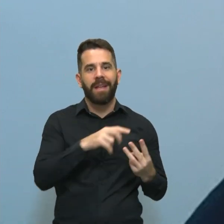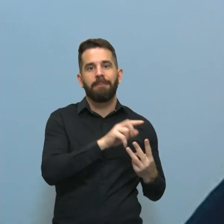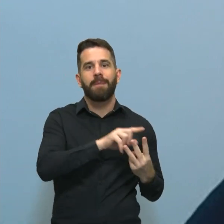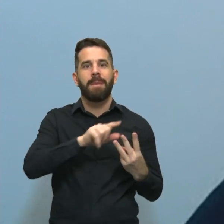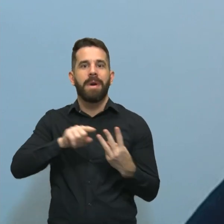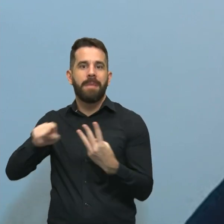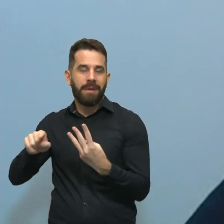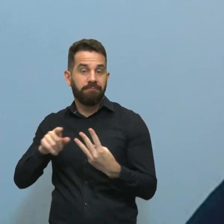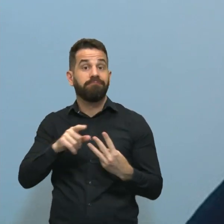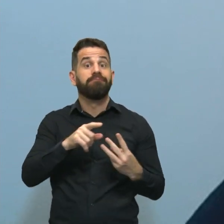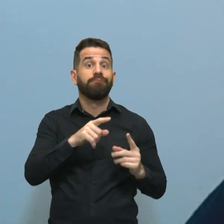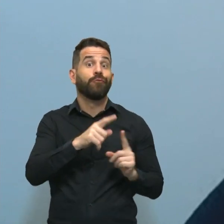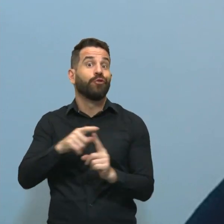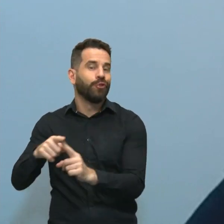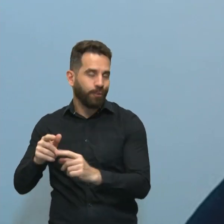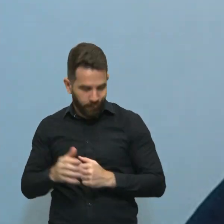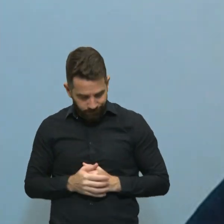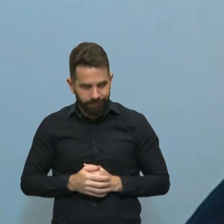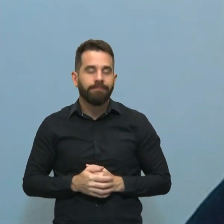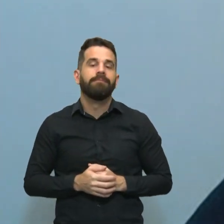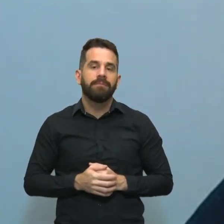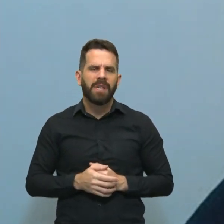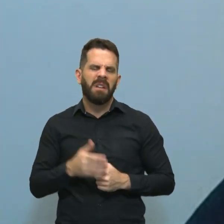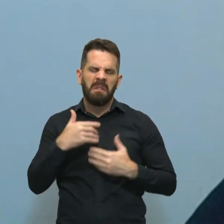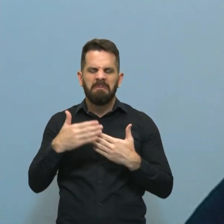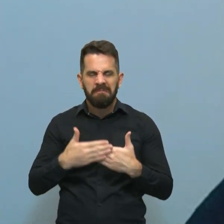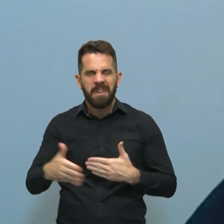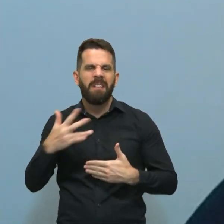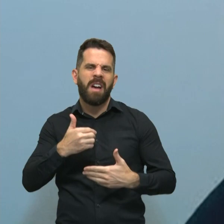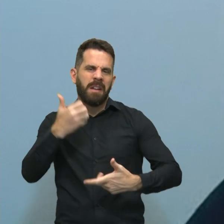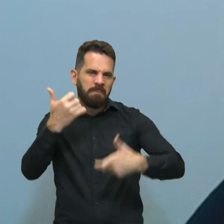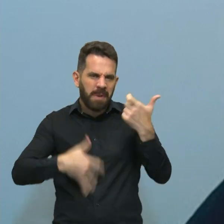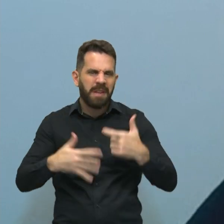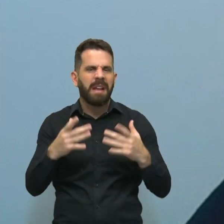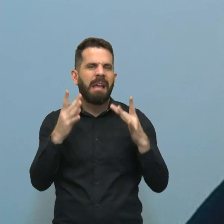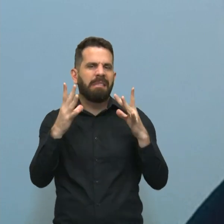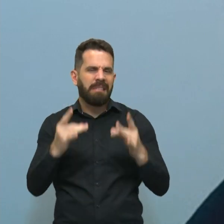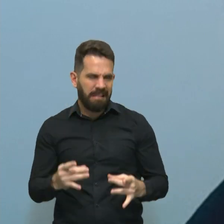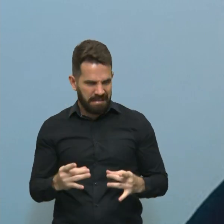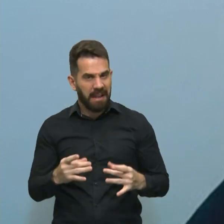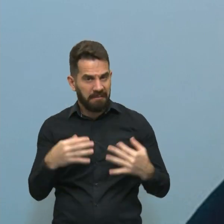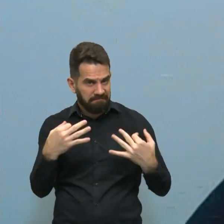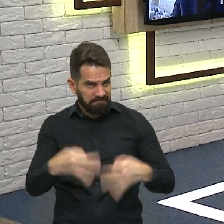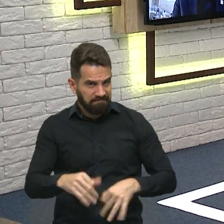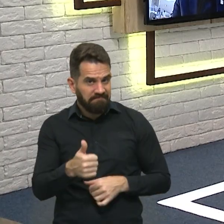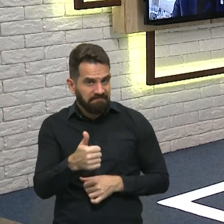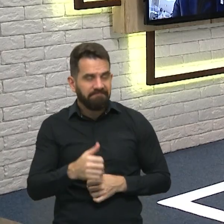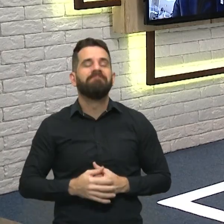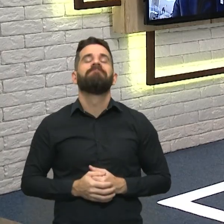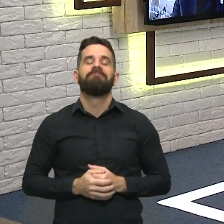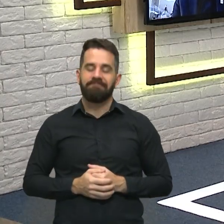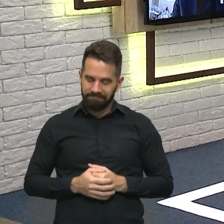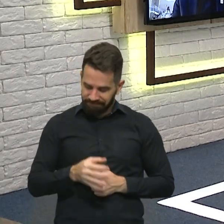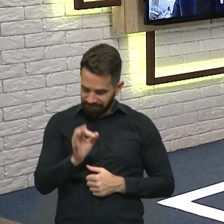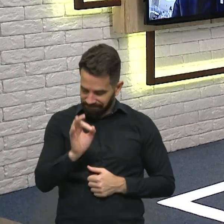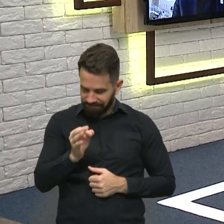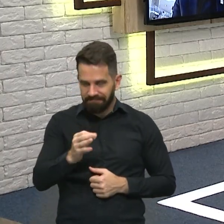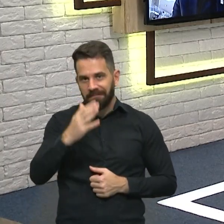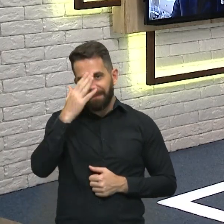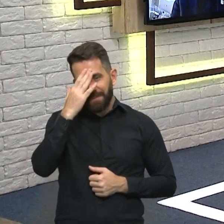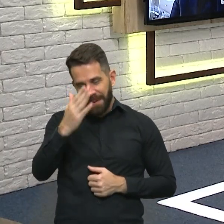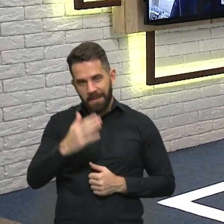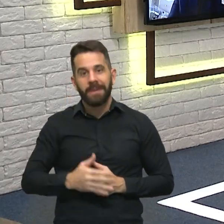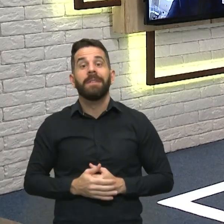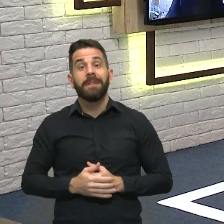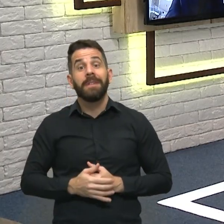longo do programa, talvez falar um pouco mais detalhadamente sobre cada uma delas. Muito bem, muito obrigado. E aí, professor Israel,